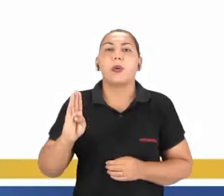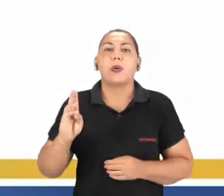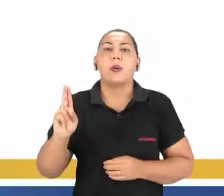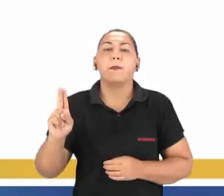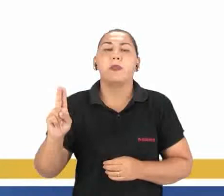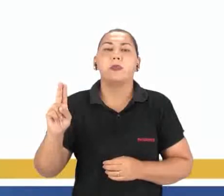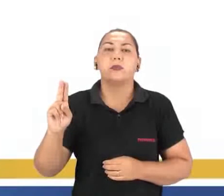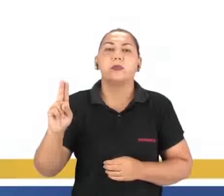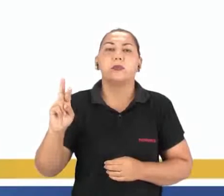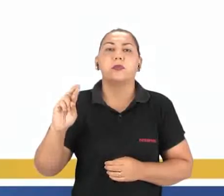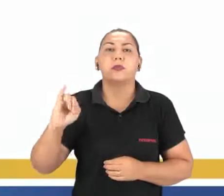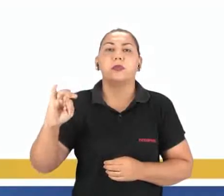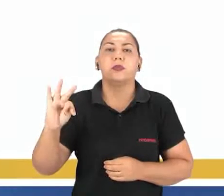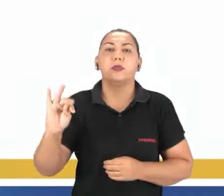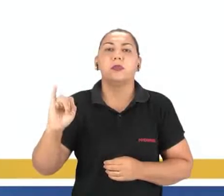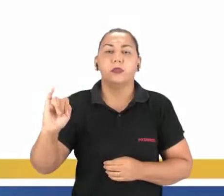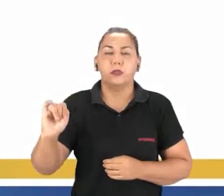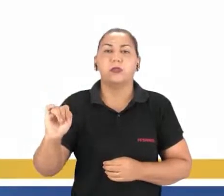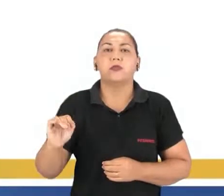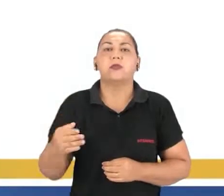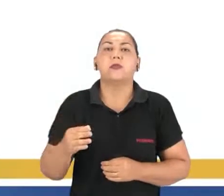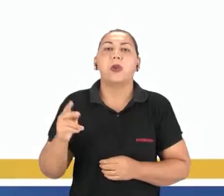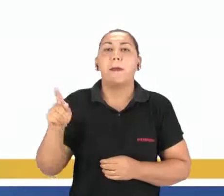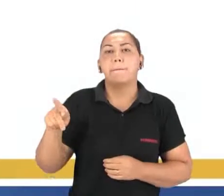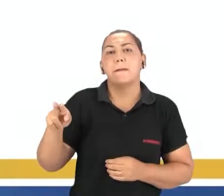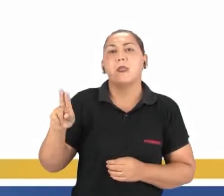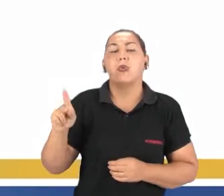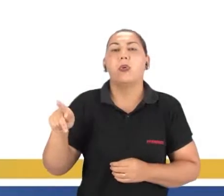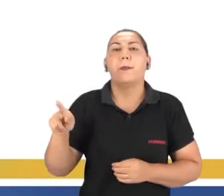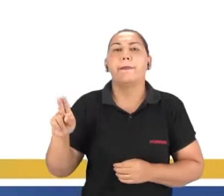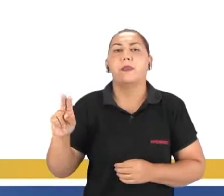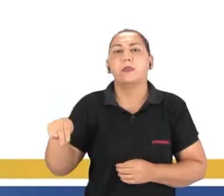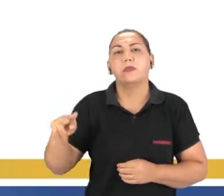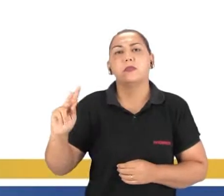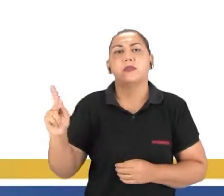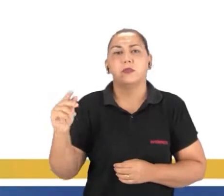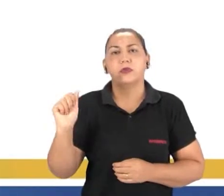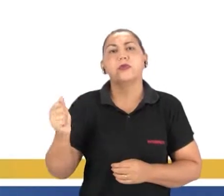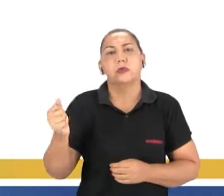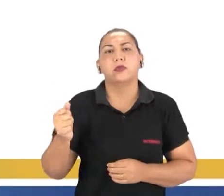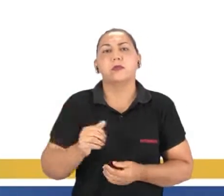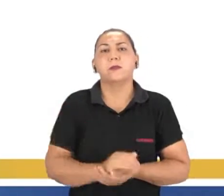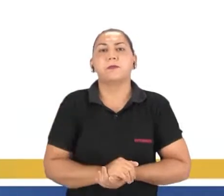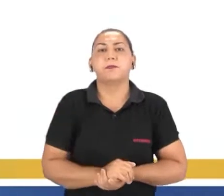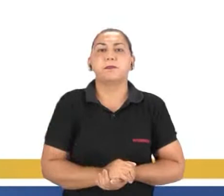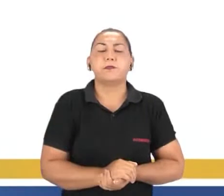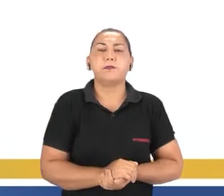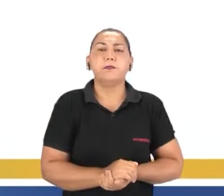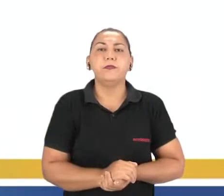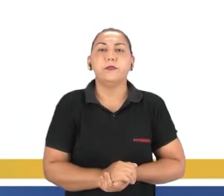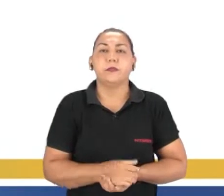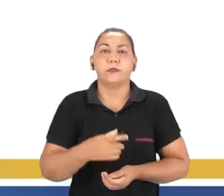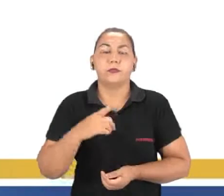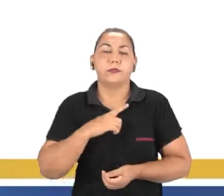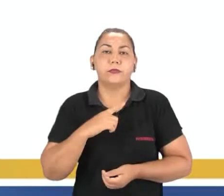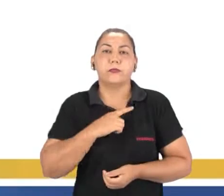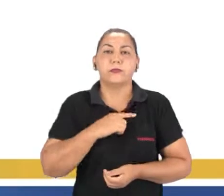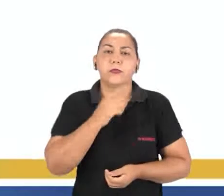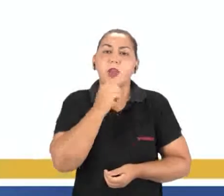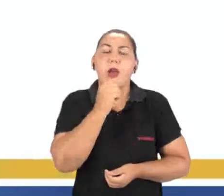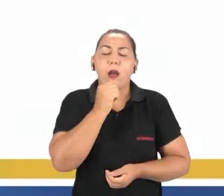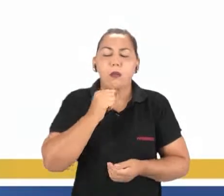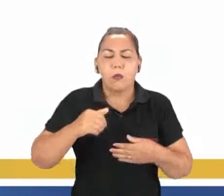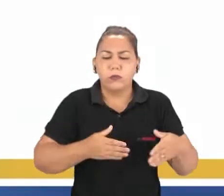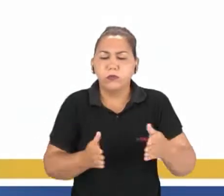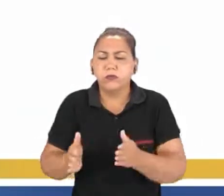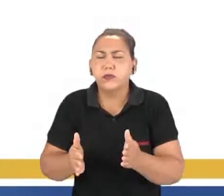caju. Aqui nessa imagem da esquerda, nós vamos ter os igapós, né? Que também são lugares